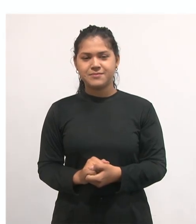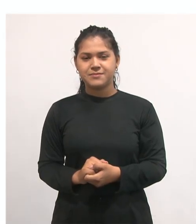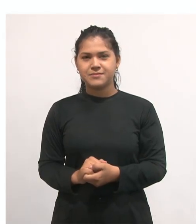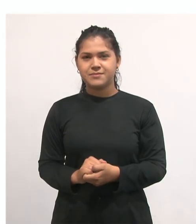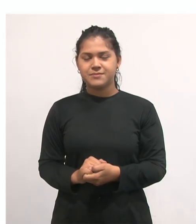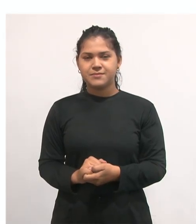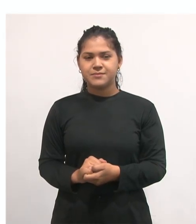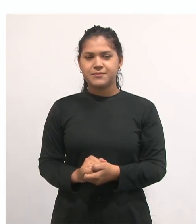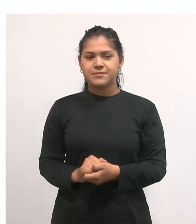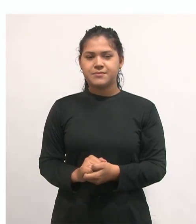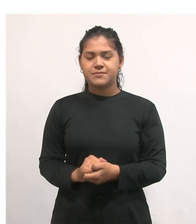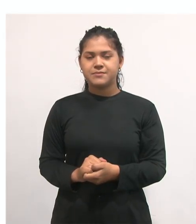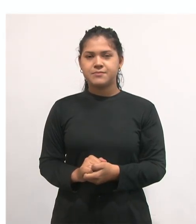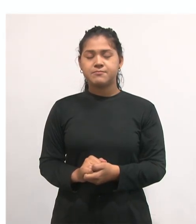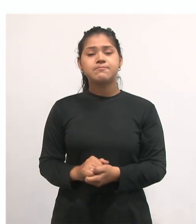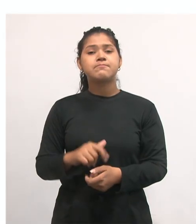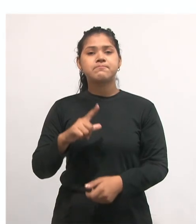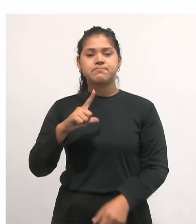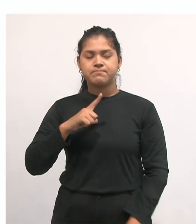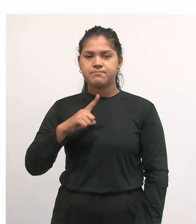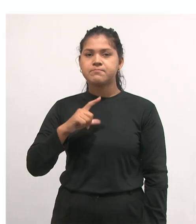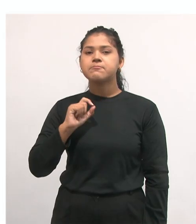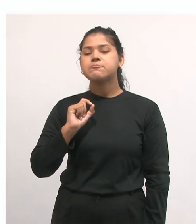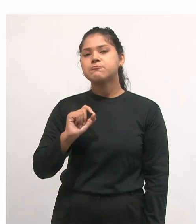Vejam só isso aqui, existem